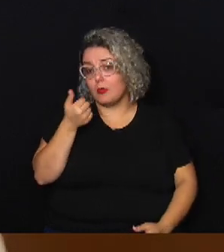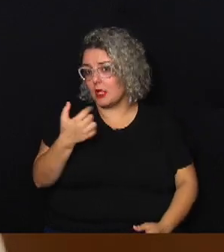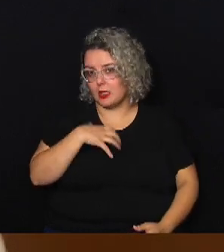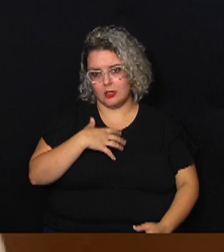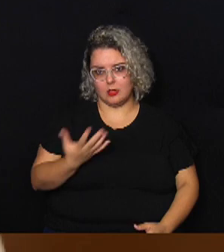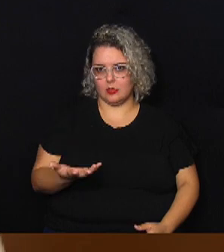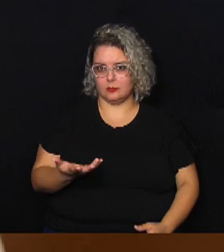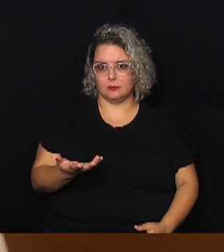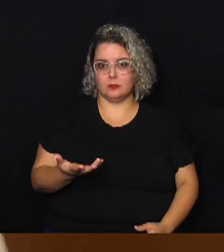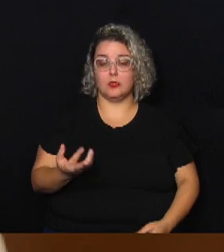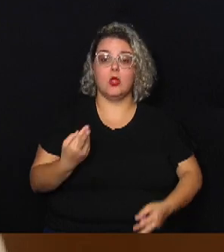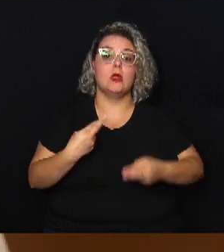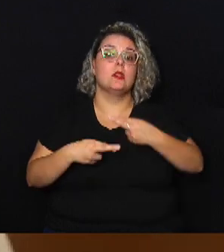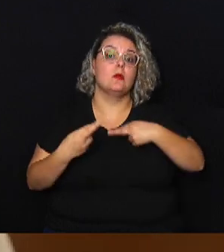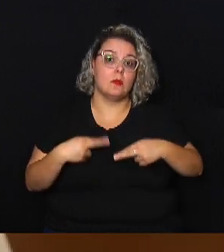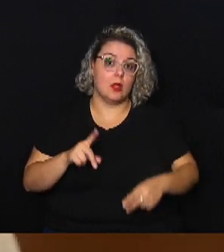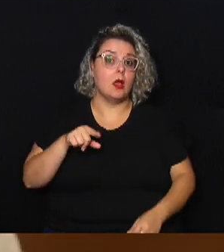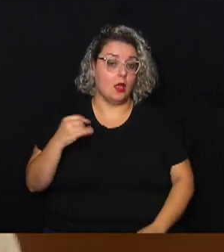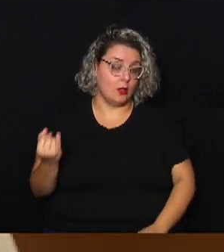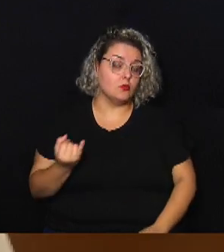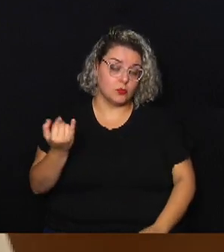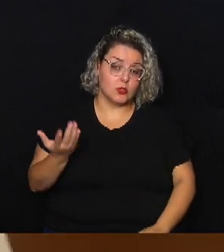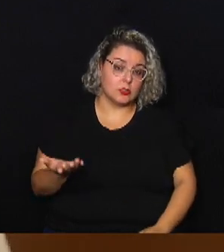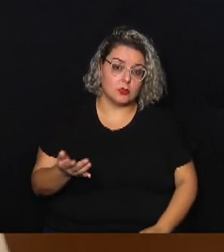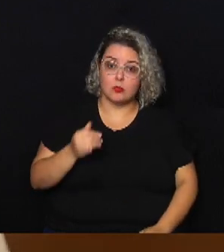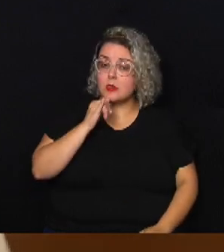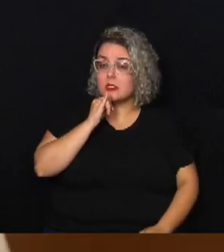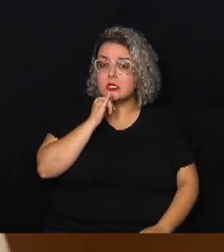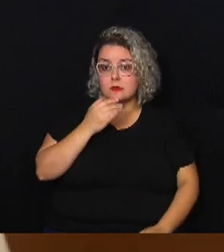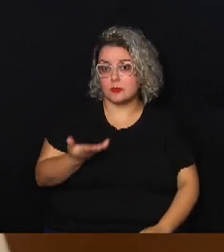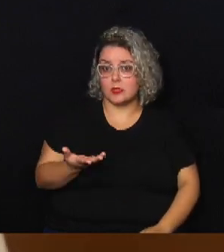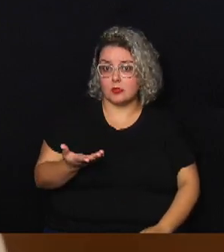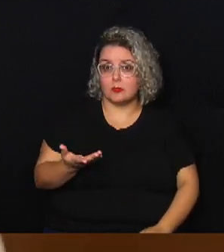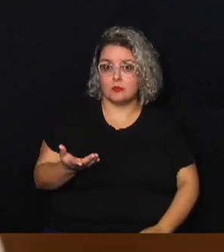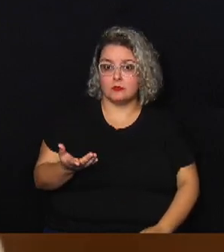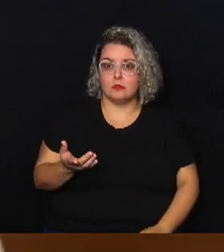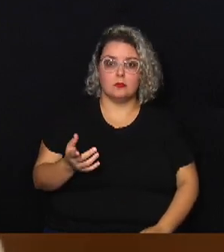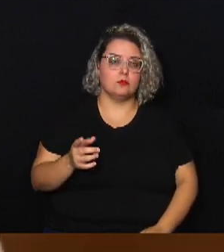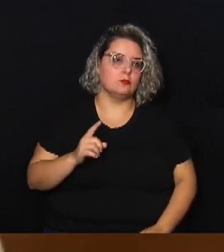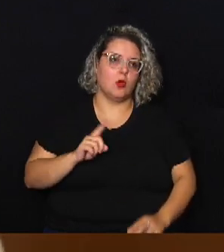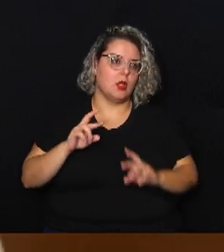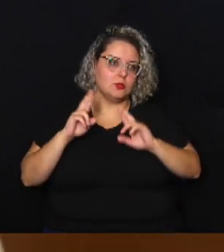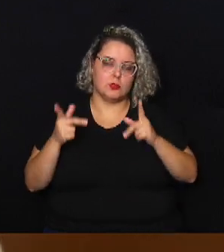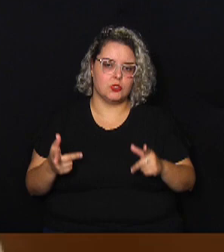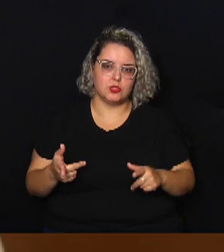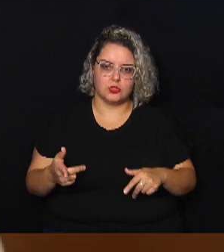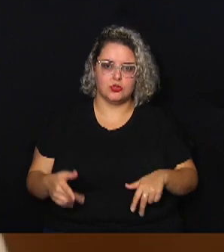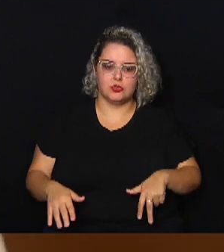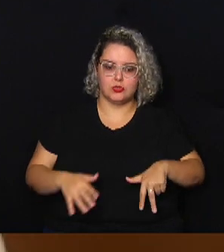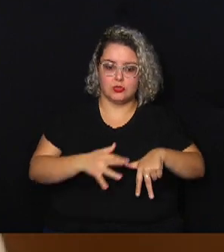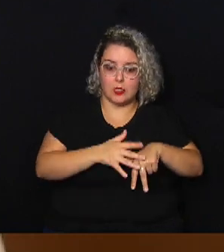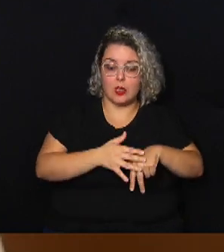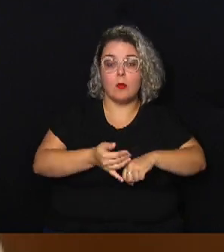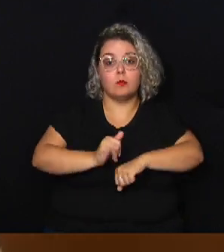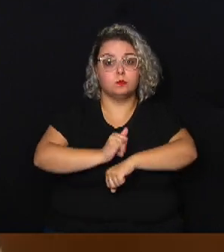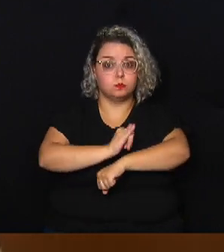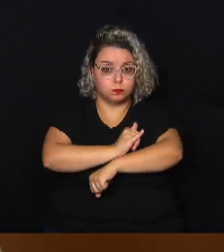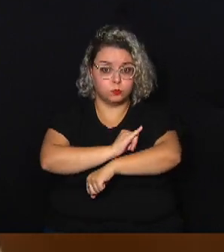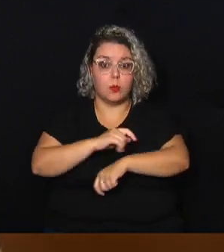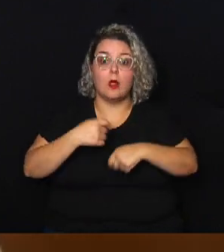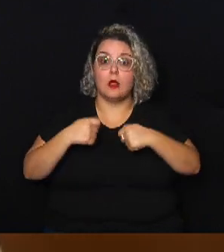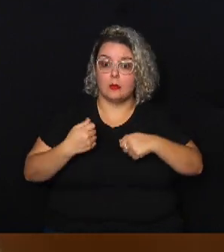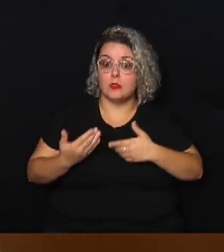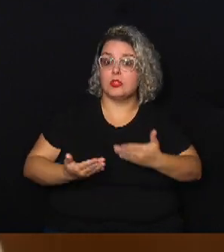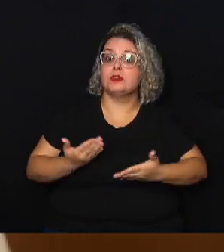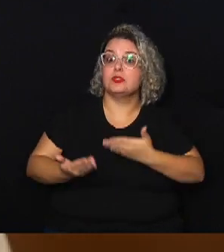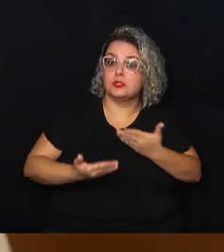Então, essa relação é muito importante. Às vezes, por exemplo, não é incomum chegar uma paciente obesa que precisa de um